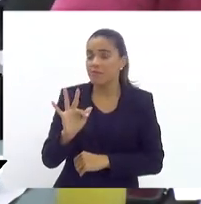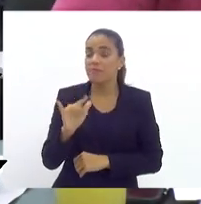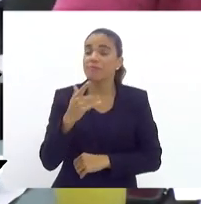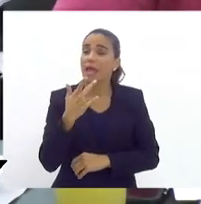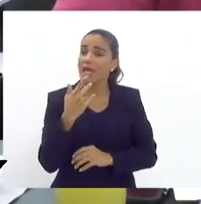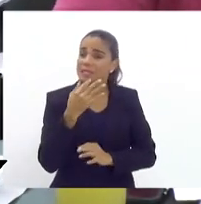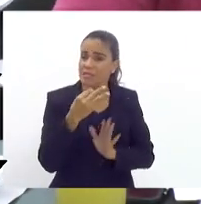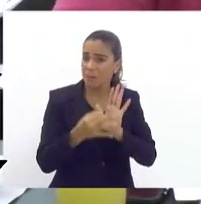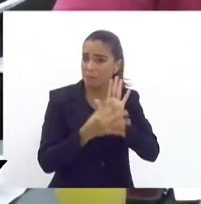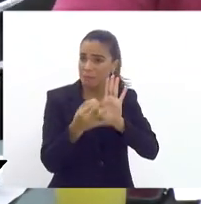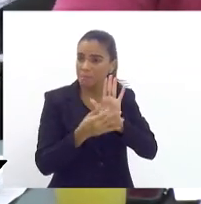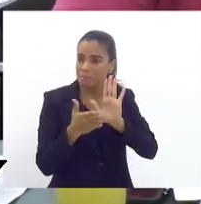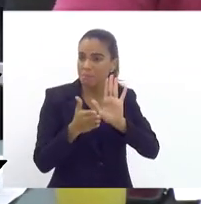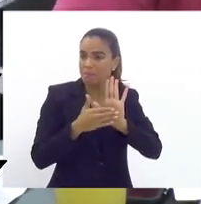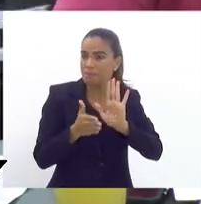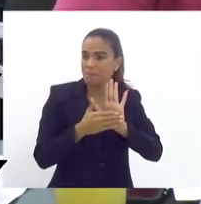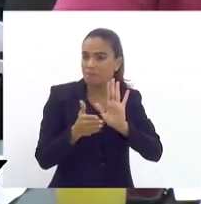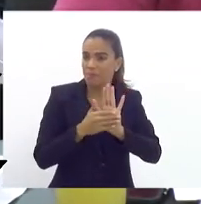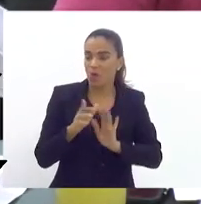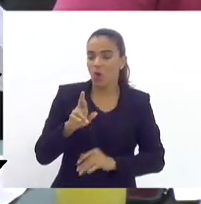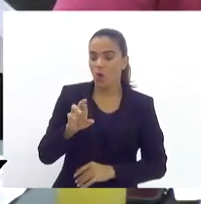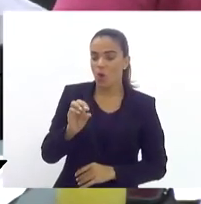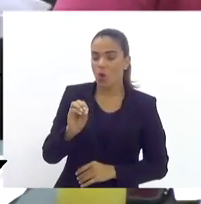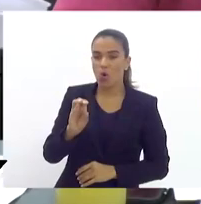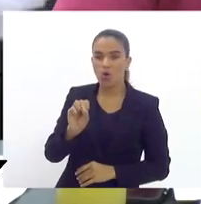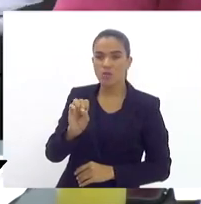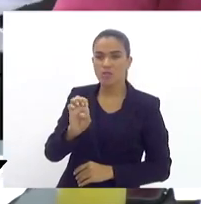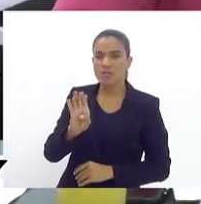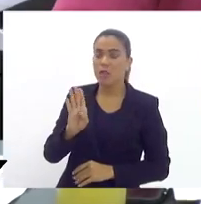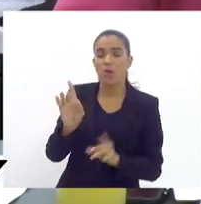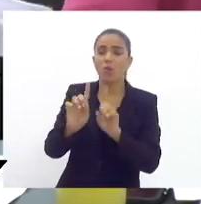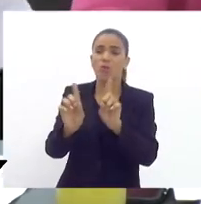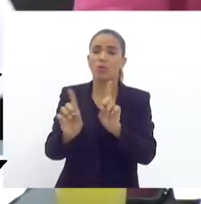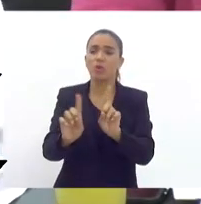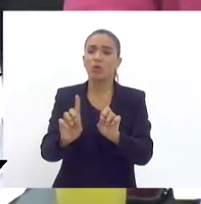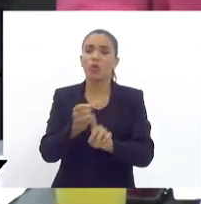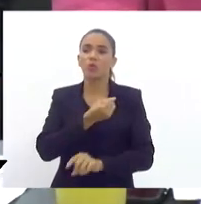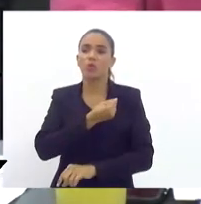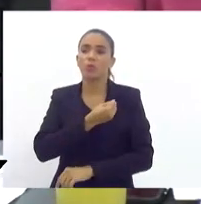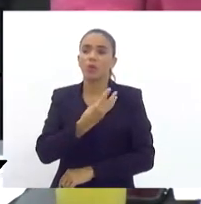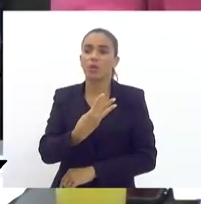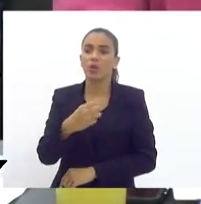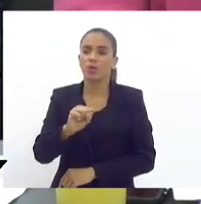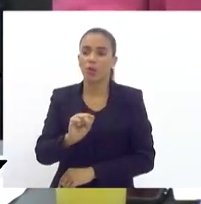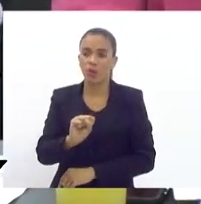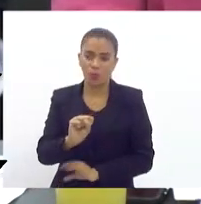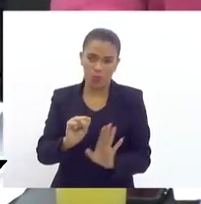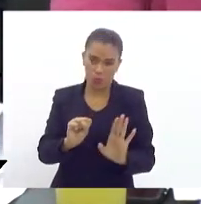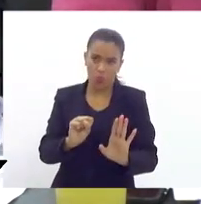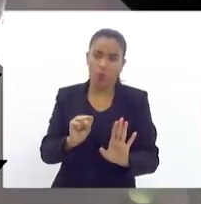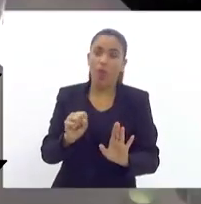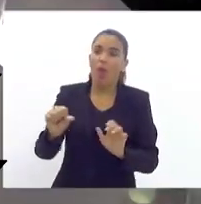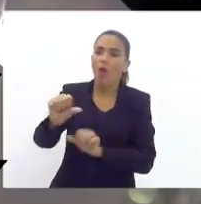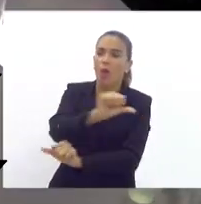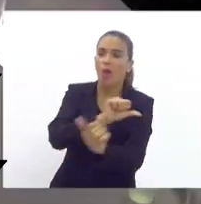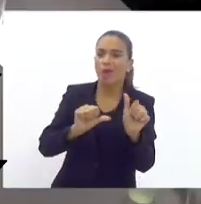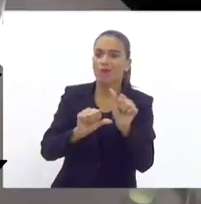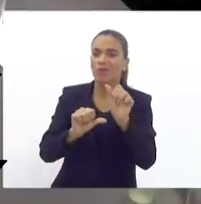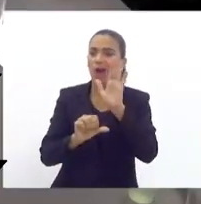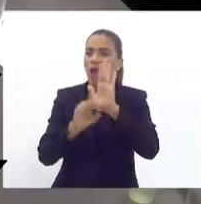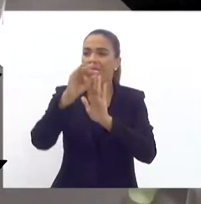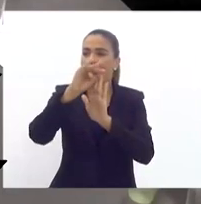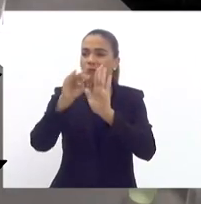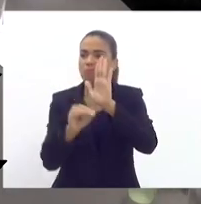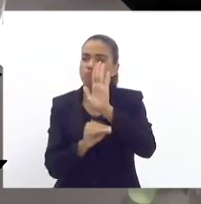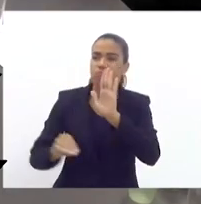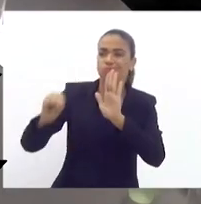do deputado Rosenberg Reis... Não, 38, não, é 38, deputado. É 38, deputado. É uma inversão de pauta... Pensei que era o